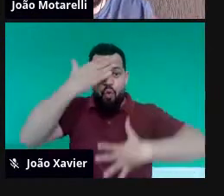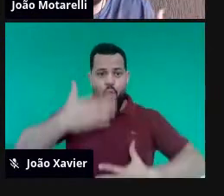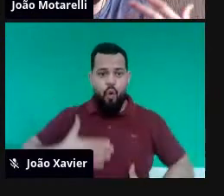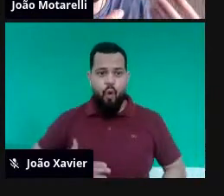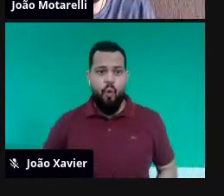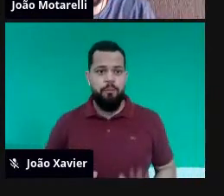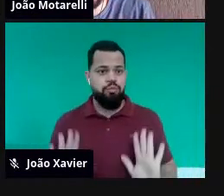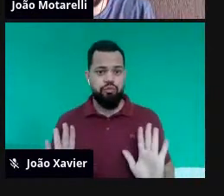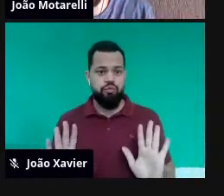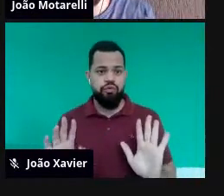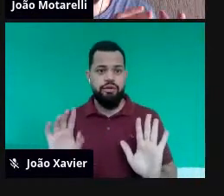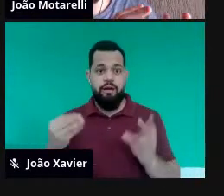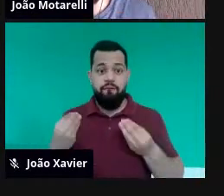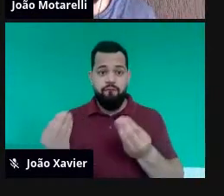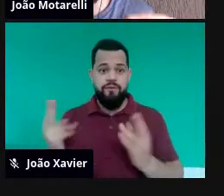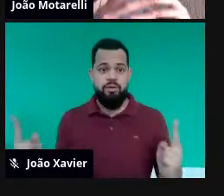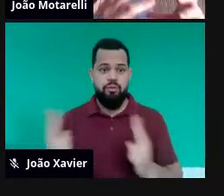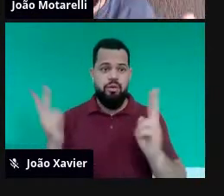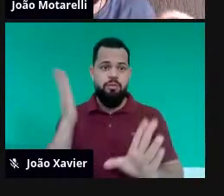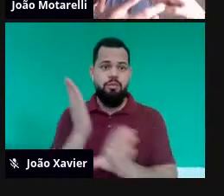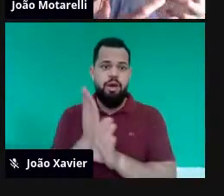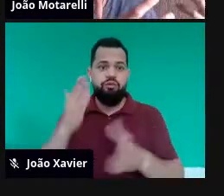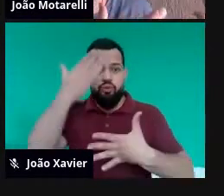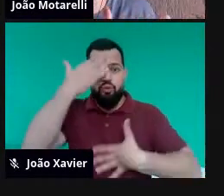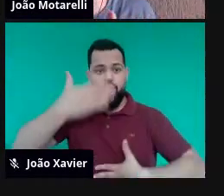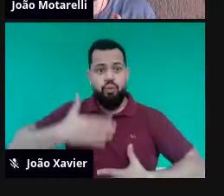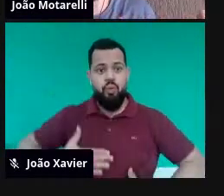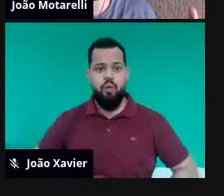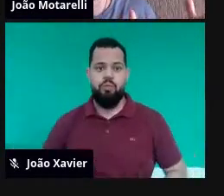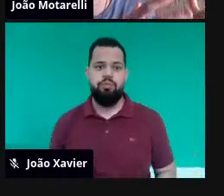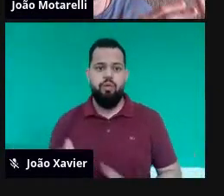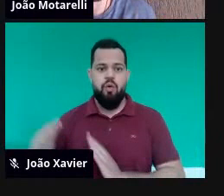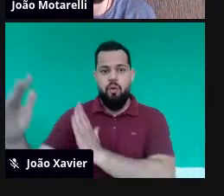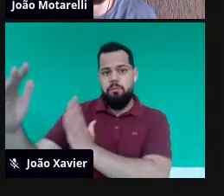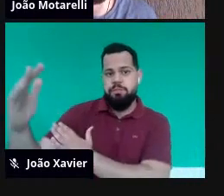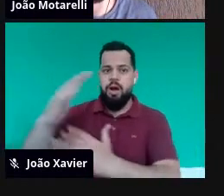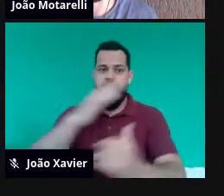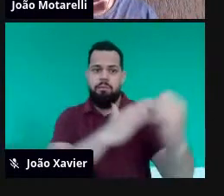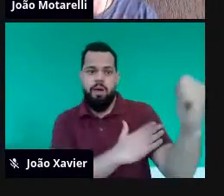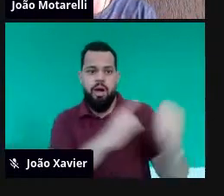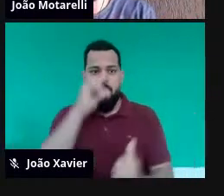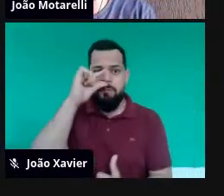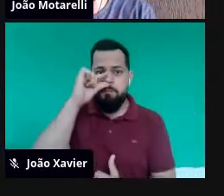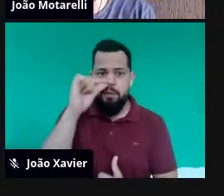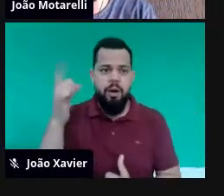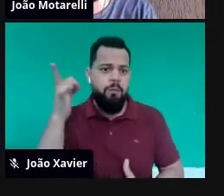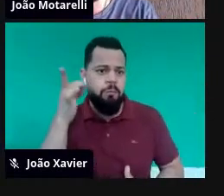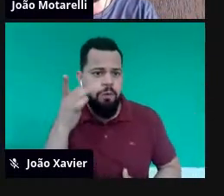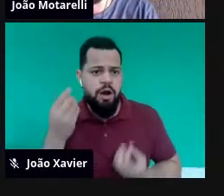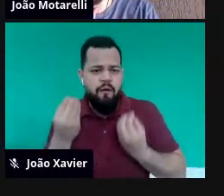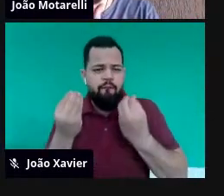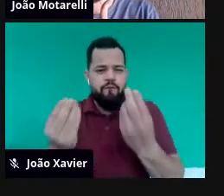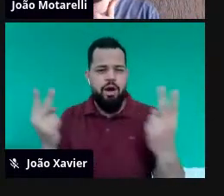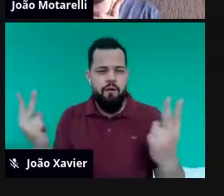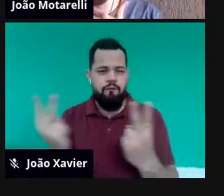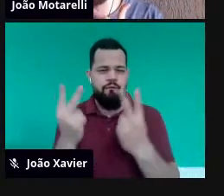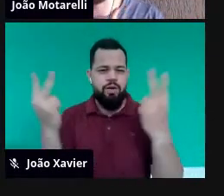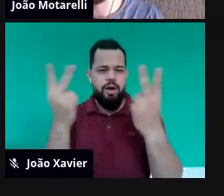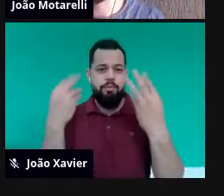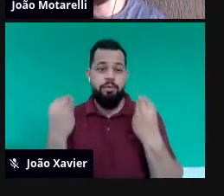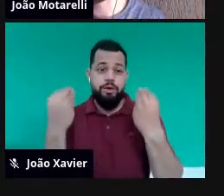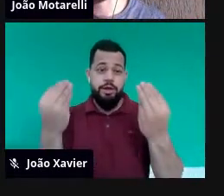ele é hipervalorizado por apresentar partes específicas do corpo que atende aos padrões da